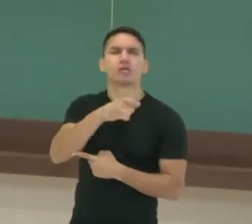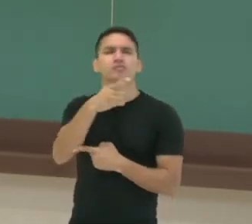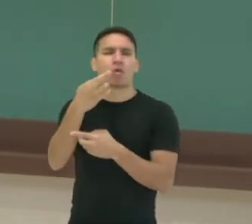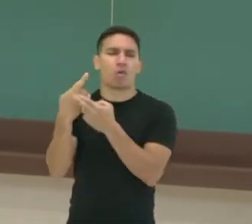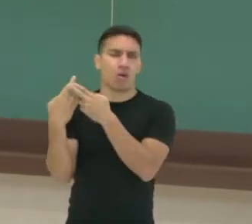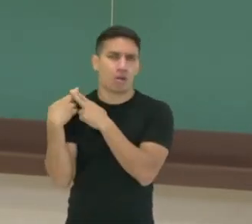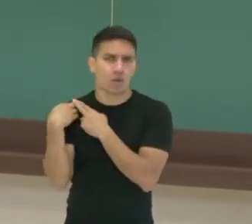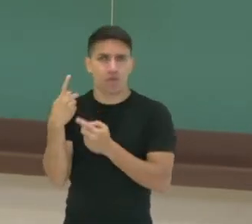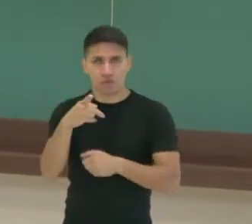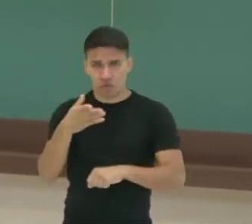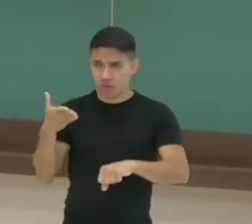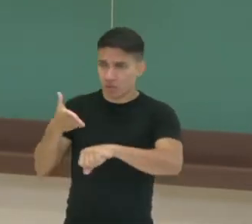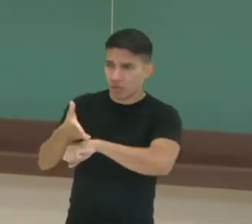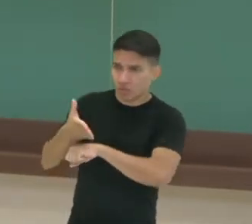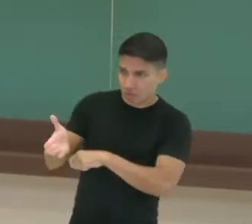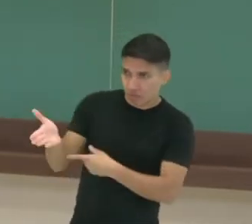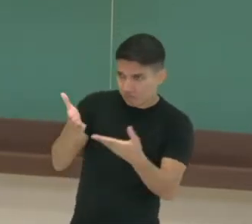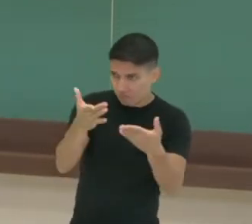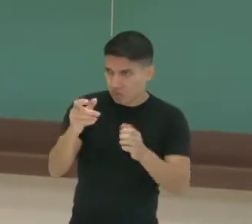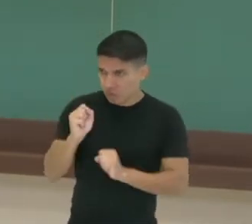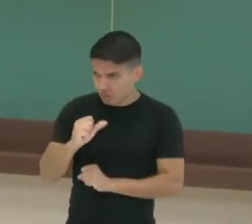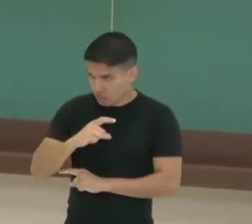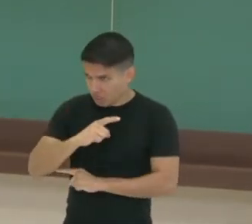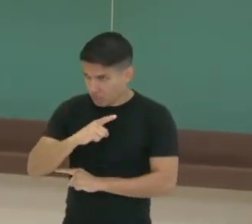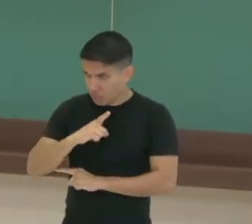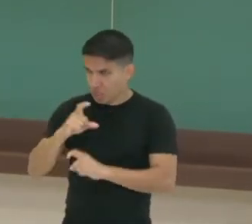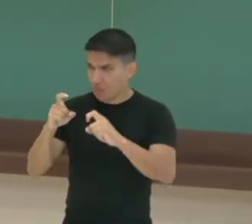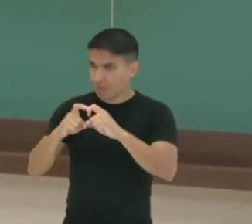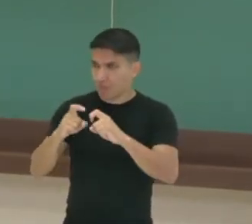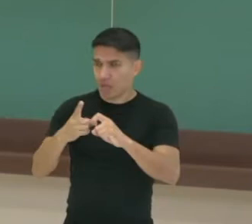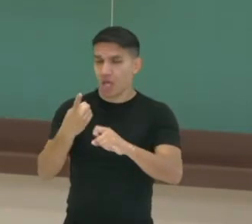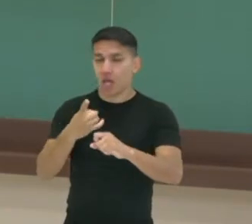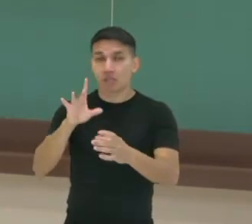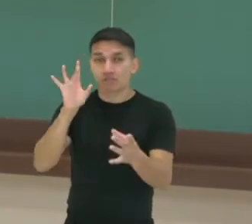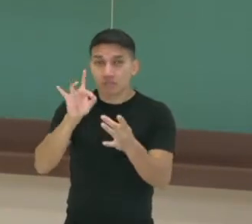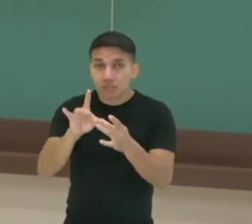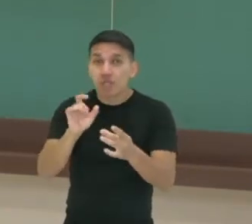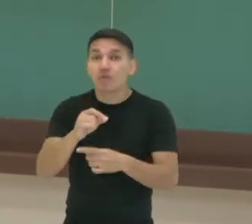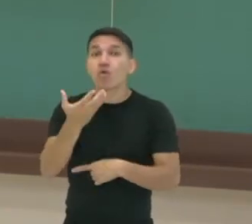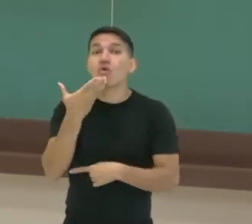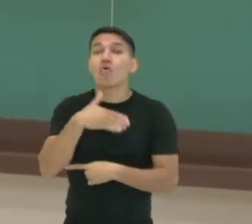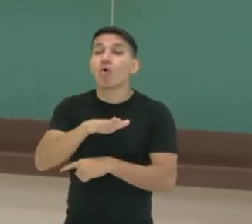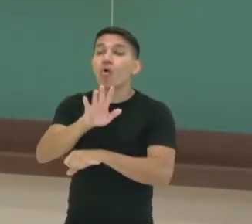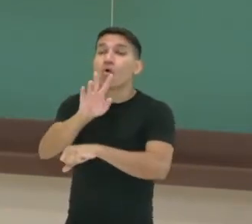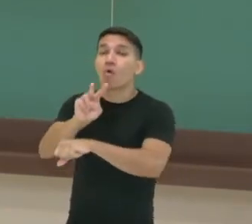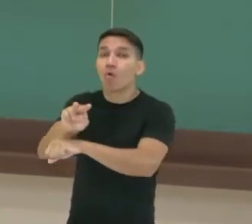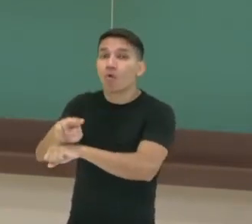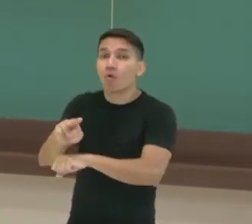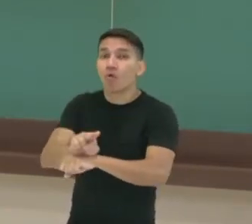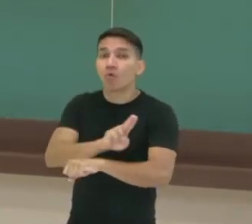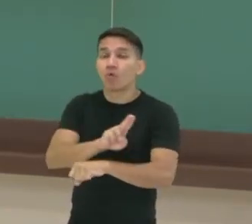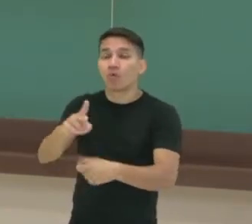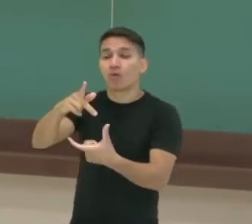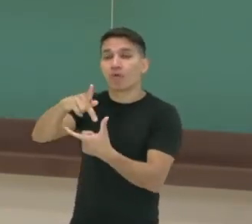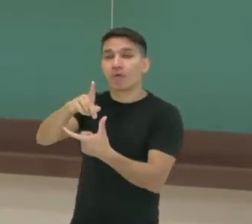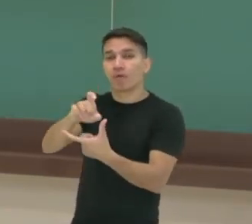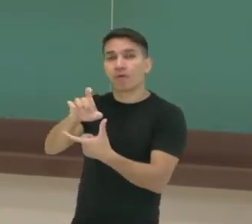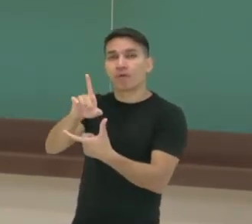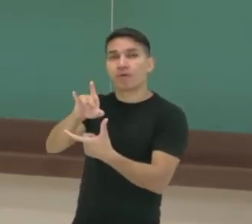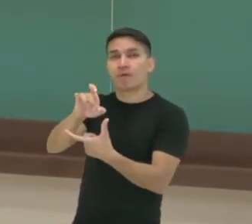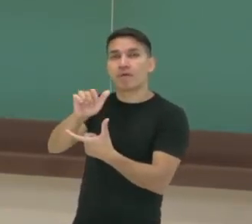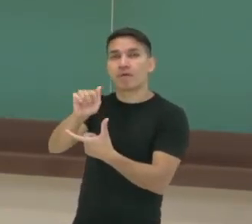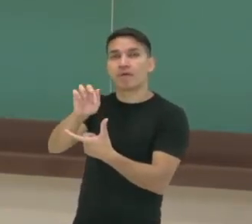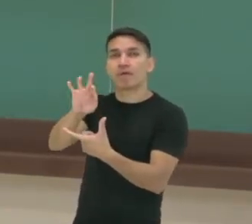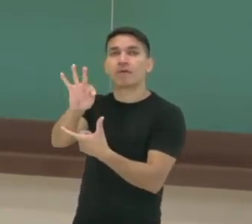está indo ao médico com frequência? No pediatra, que é o médico especialista em cuidar